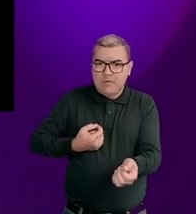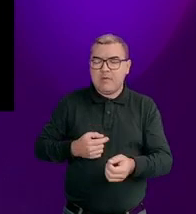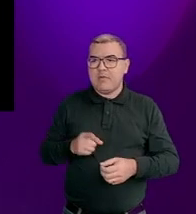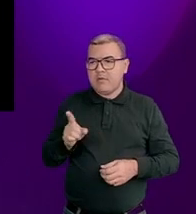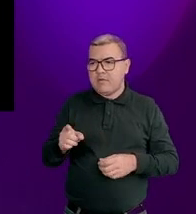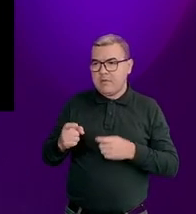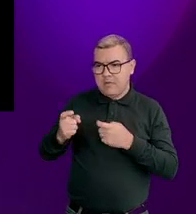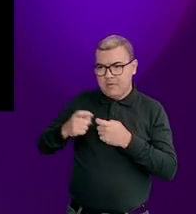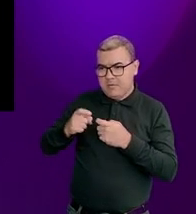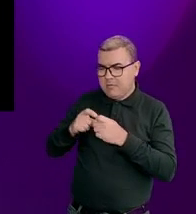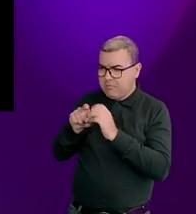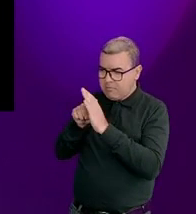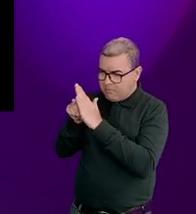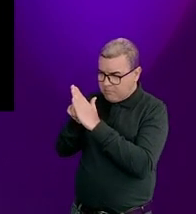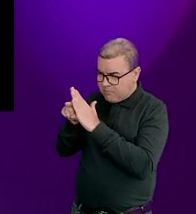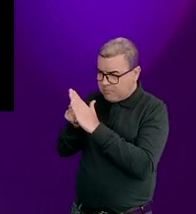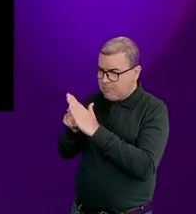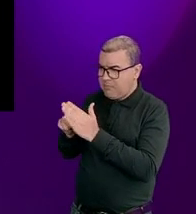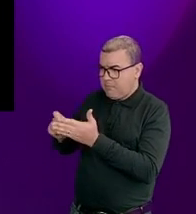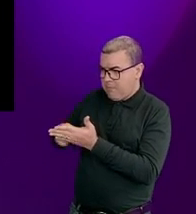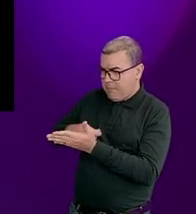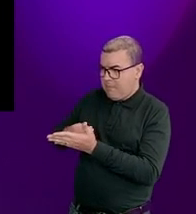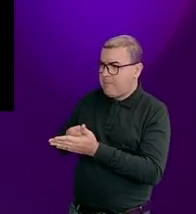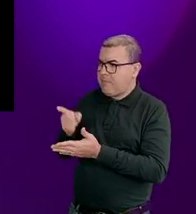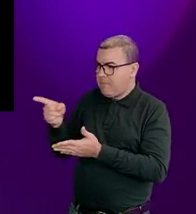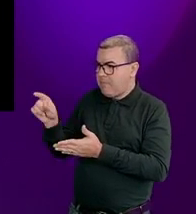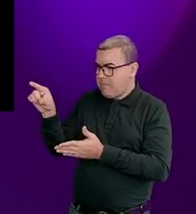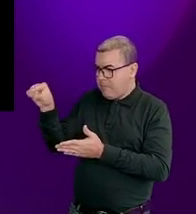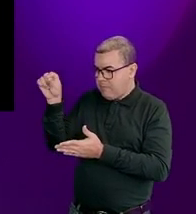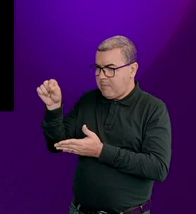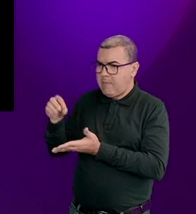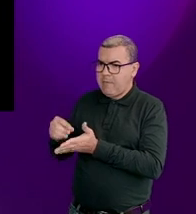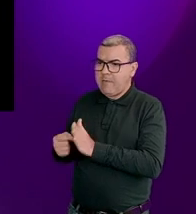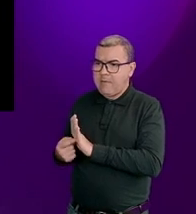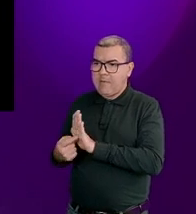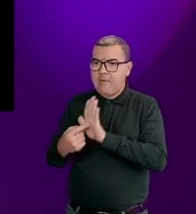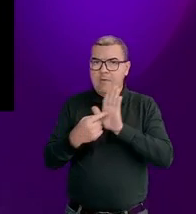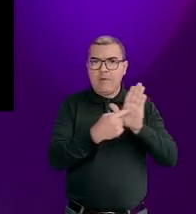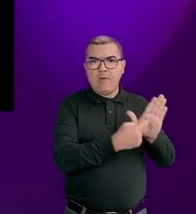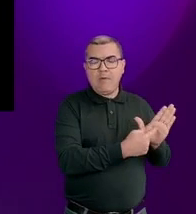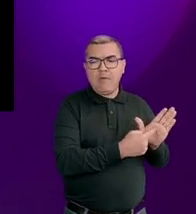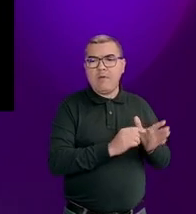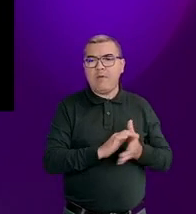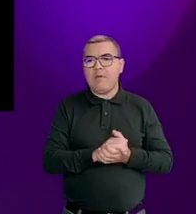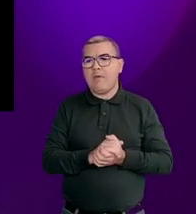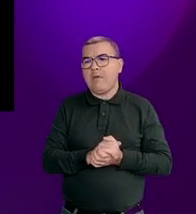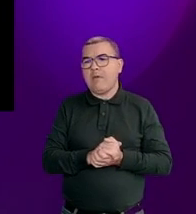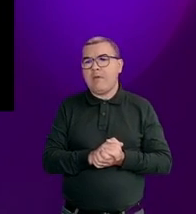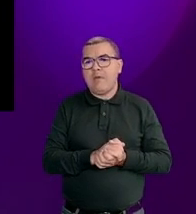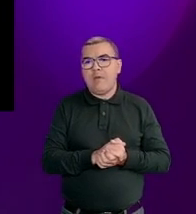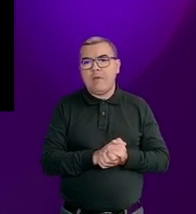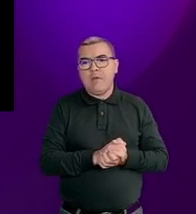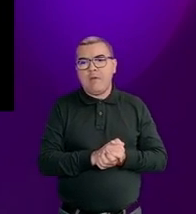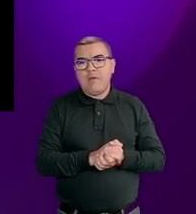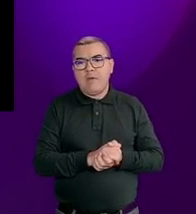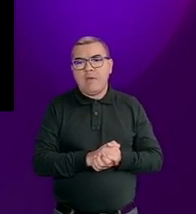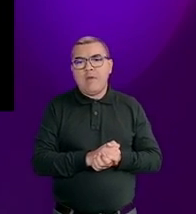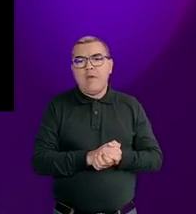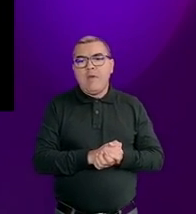com quem indica e com o centro que vai proceder com o CAR-T, se inicia com a leucoaférese, que é a coleta